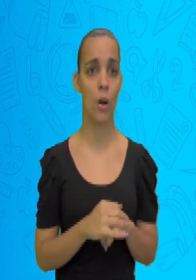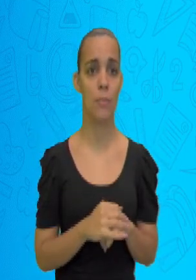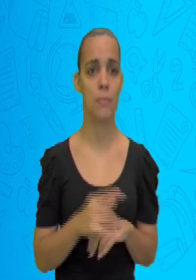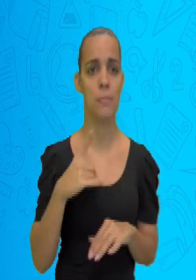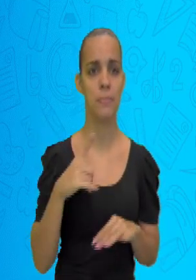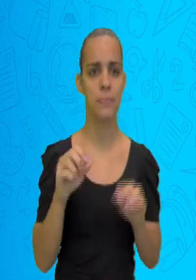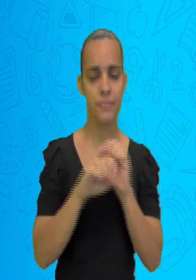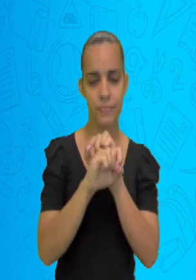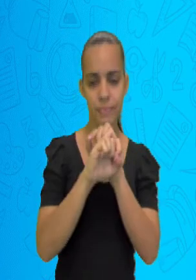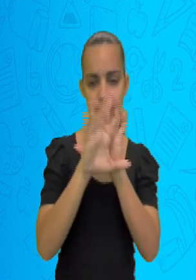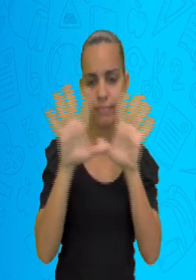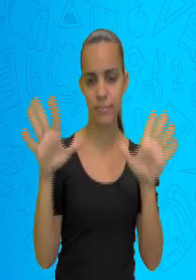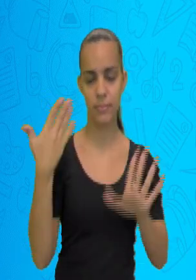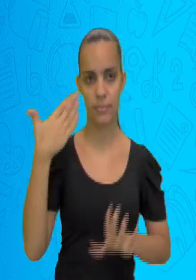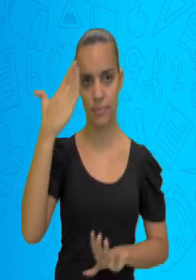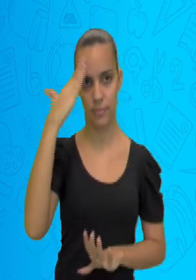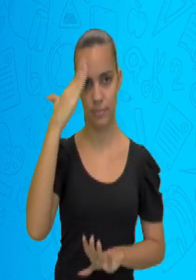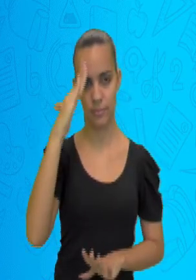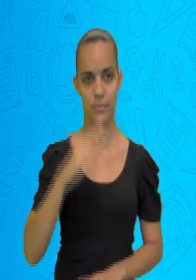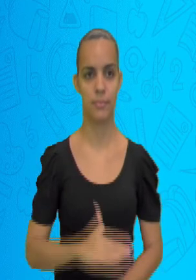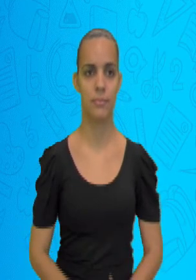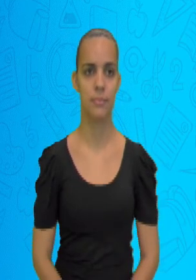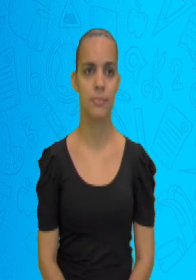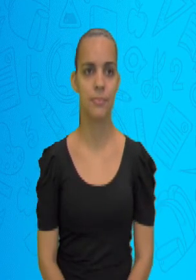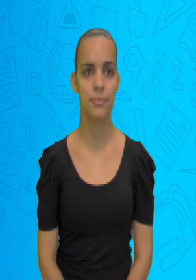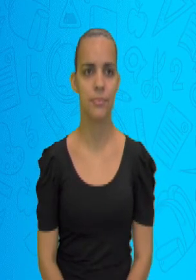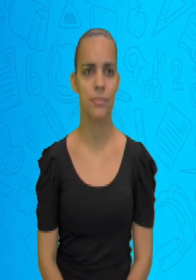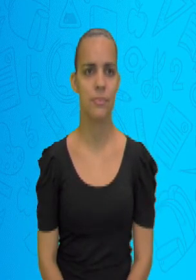e compreensível no texto.